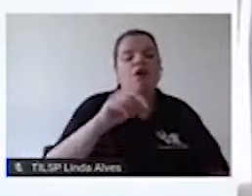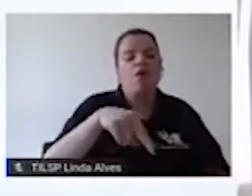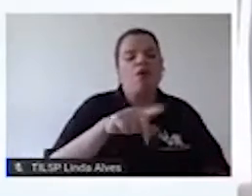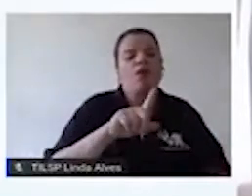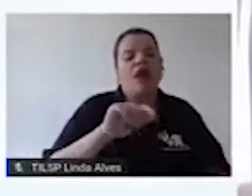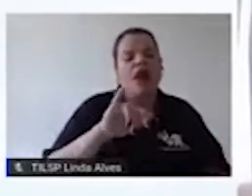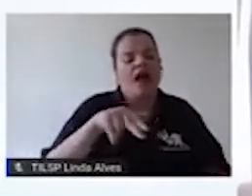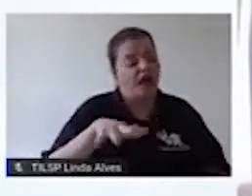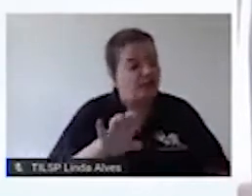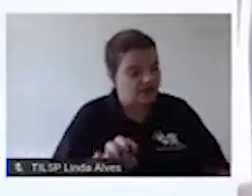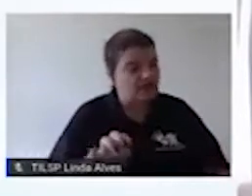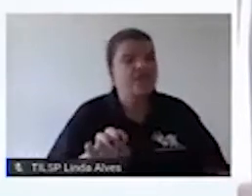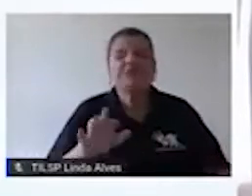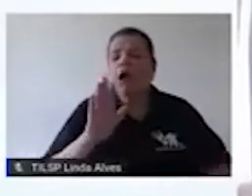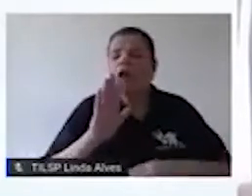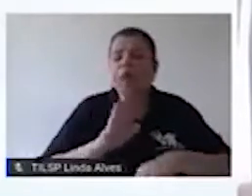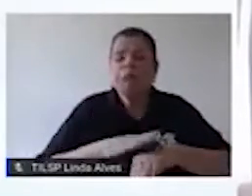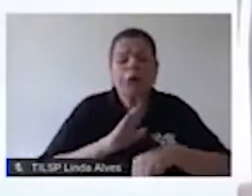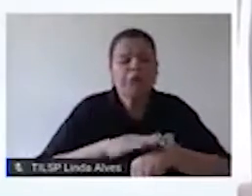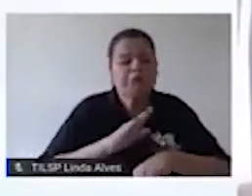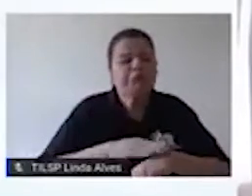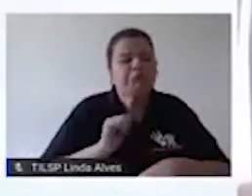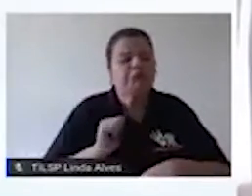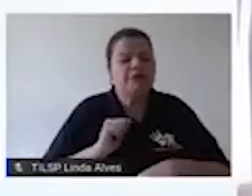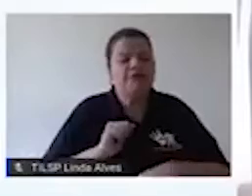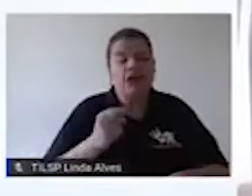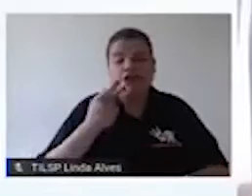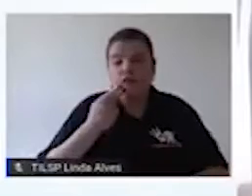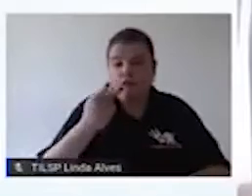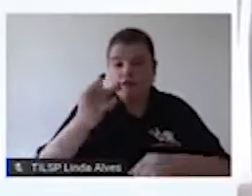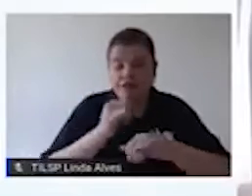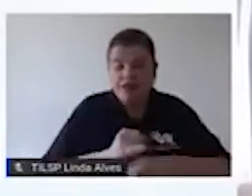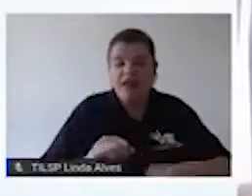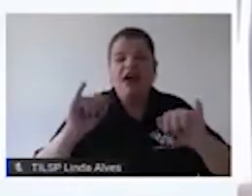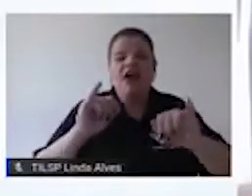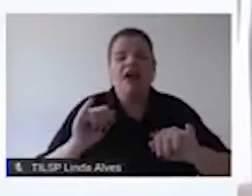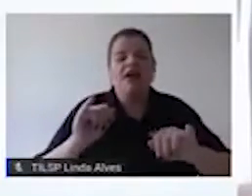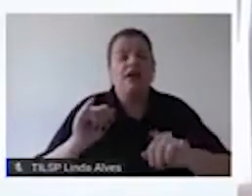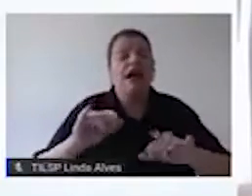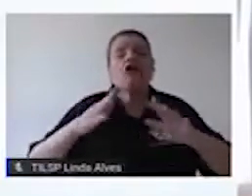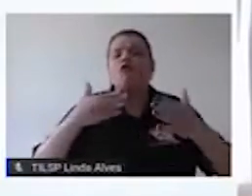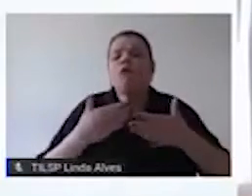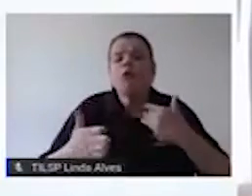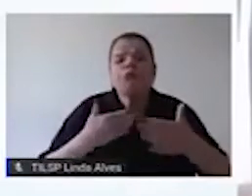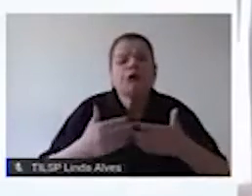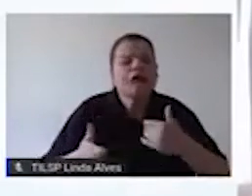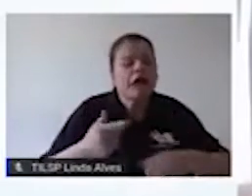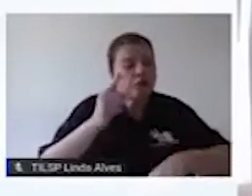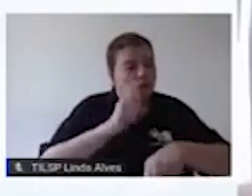as mulheres, a qualquer momento, eu quero até repetir aqui, porque é serviço. A qualquer momento aqui no Paraná que as mulheres forem